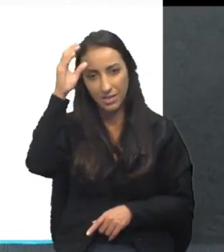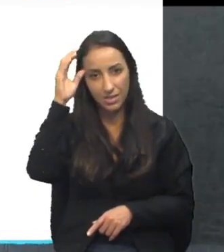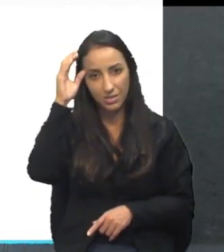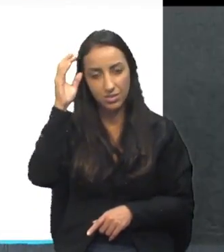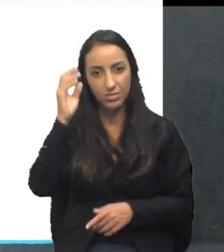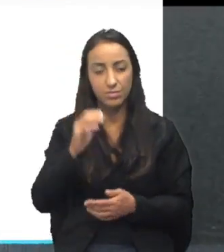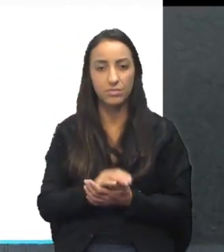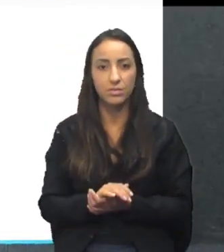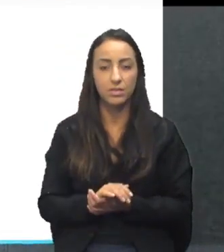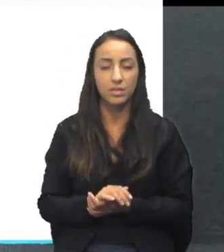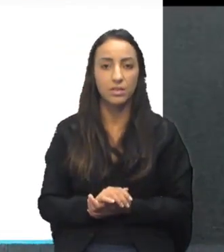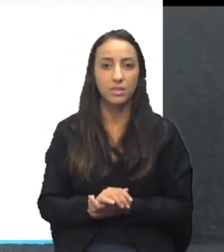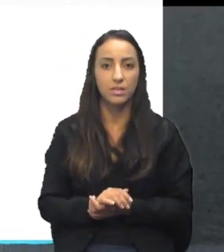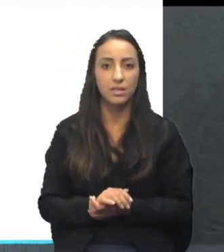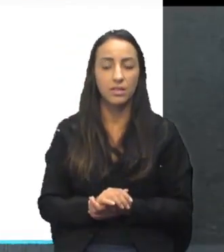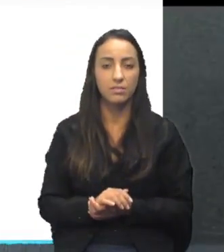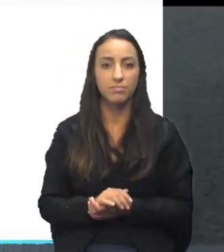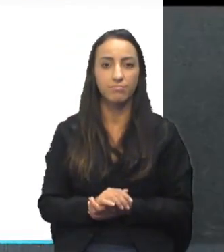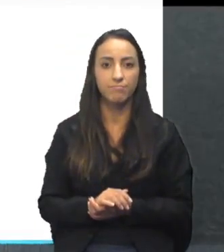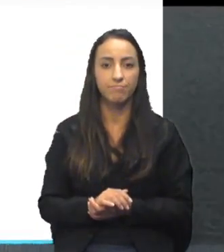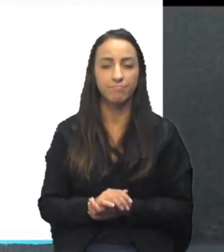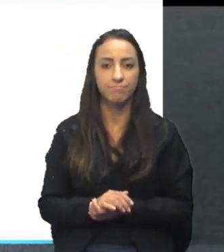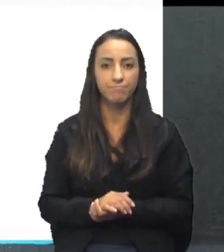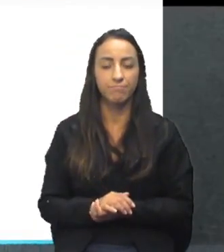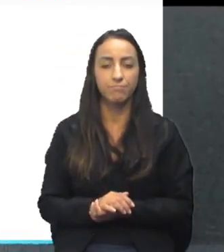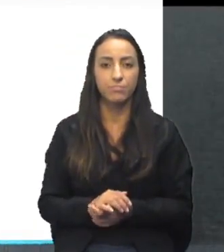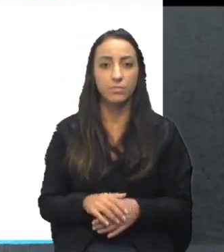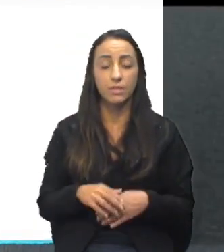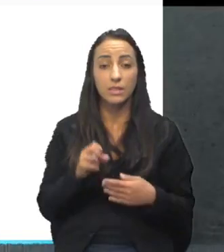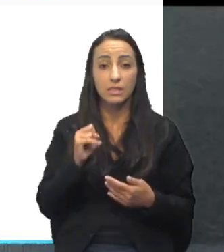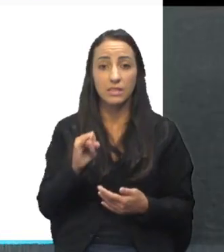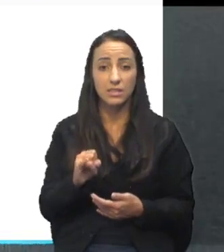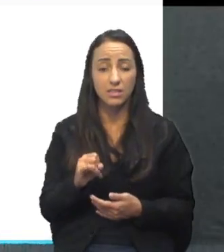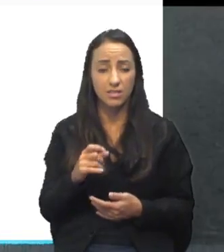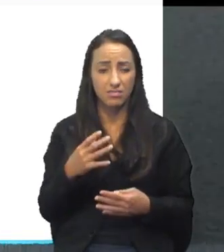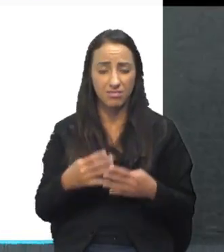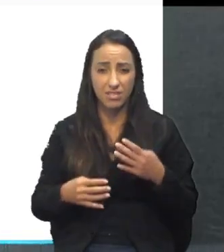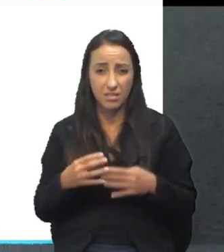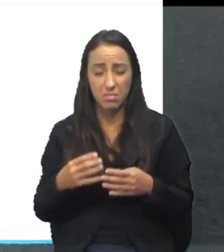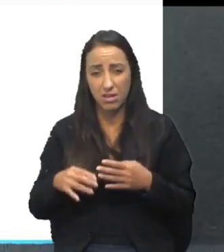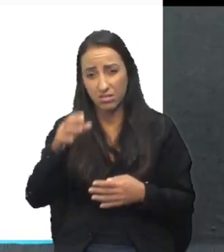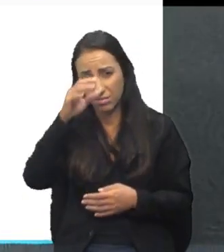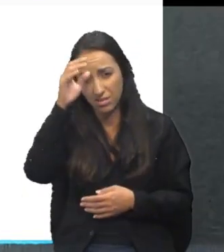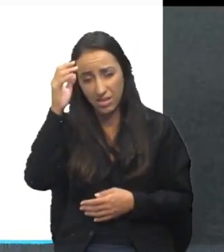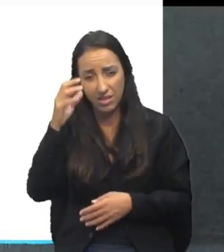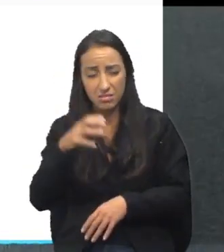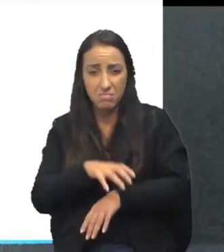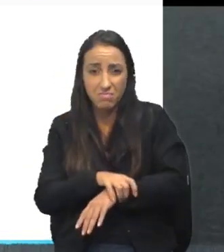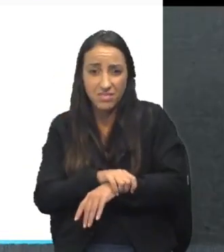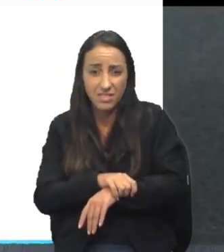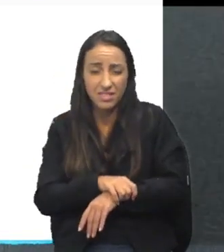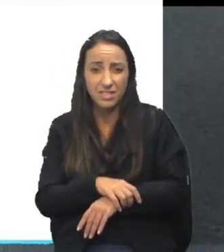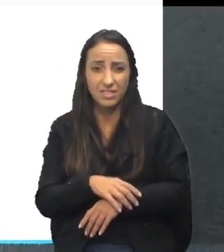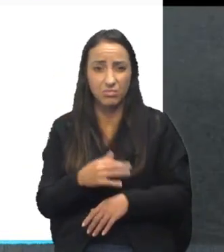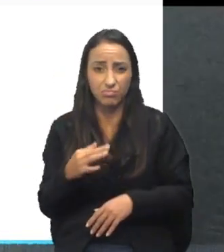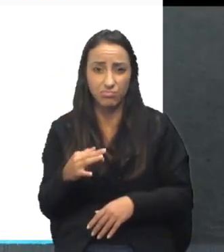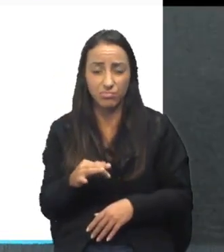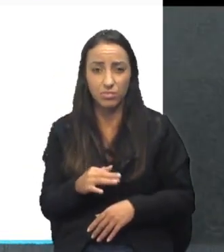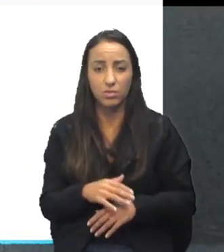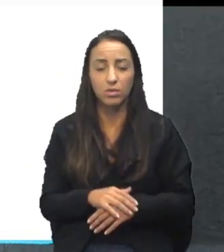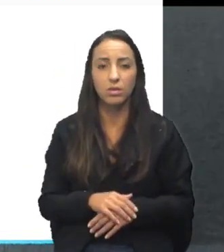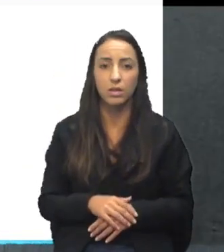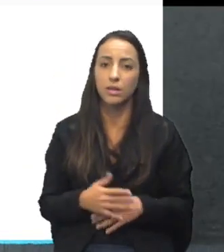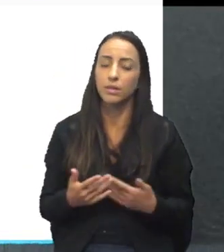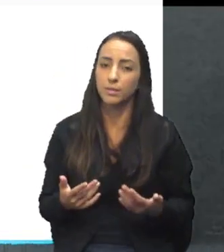uma medida de conforto e não desconforto. Se estiver incomodando o paciente, apertando, machucando,